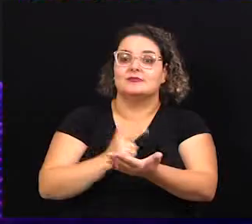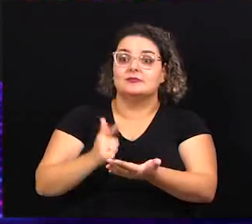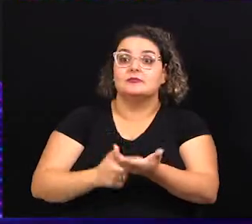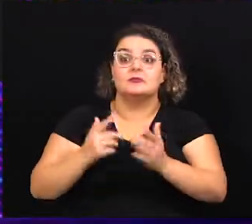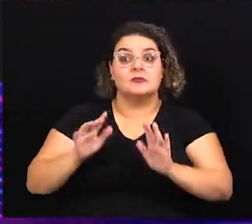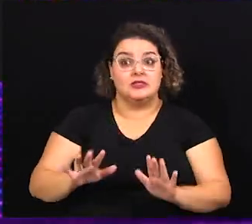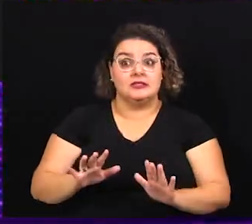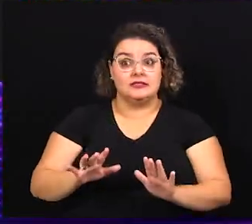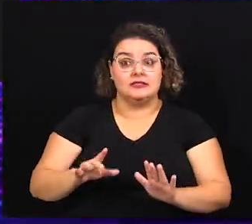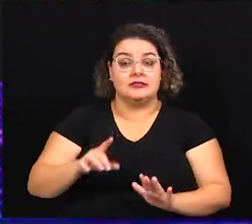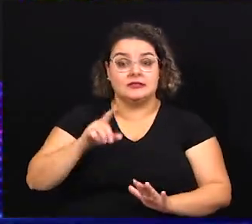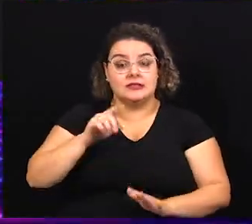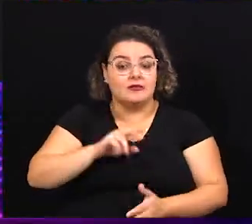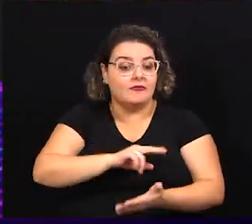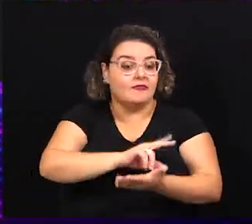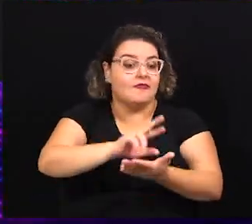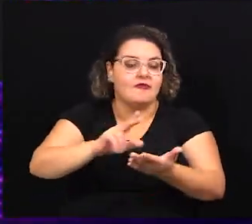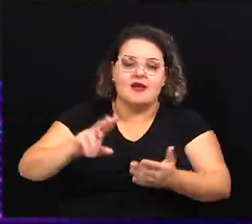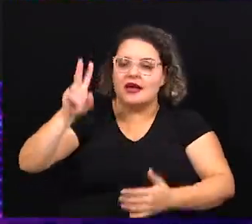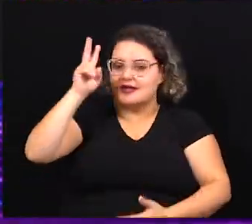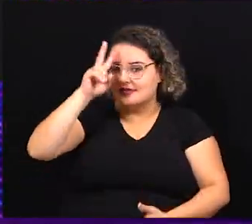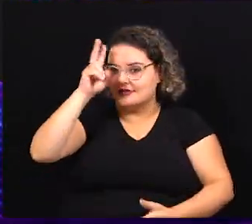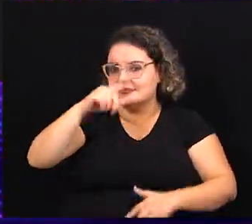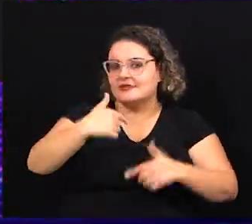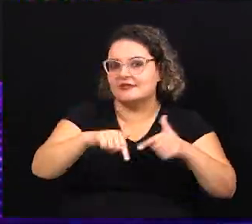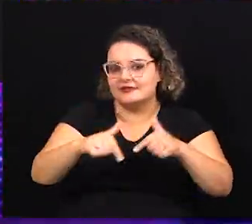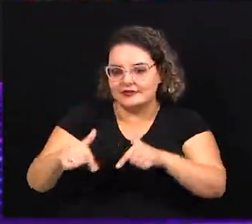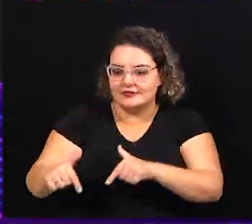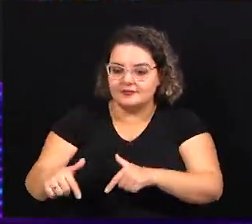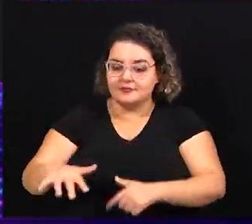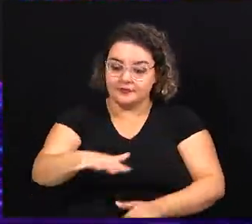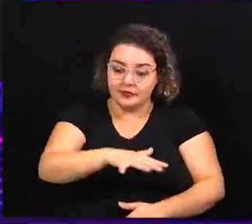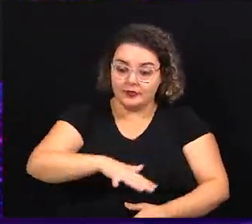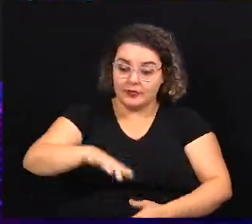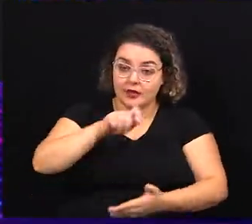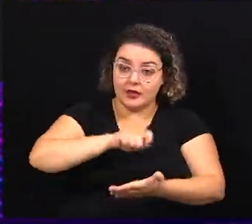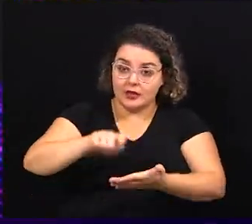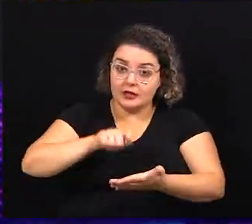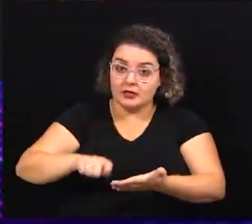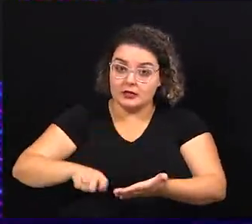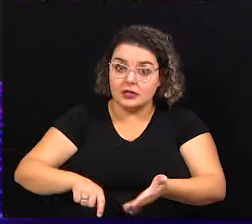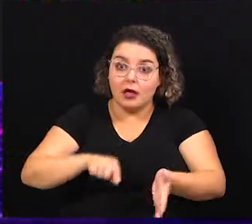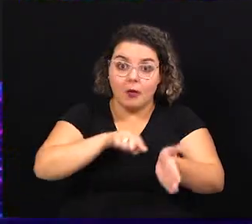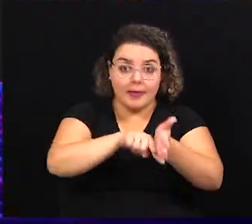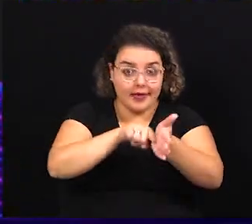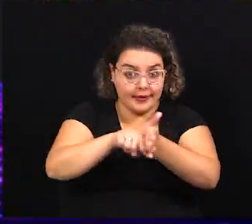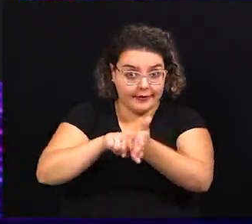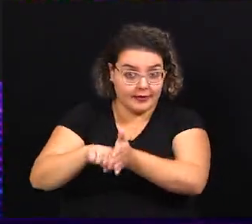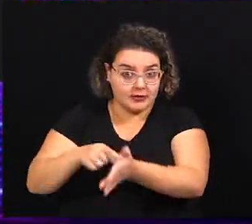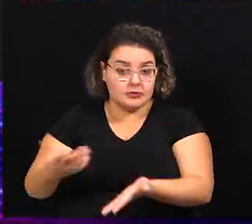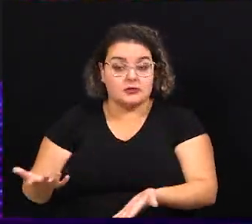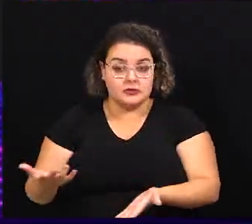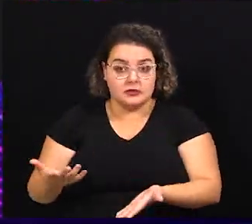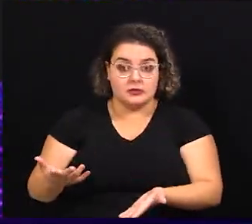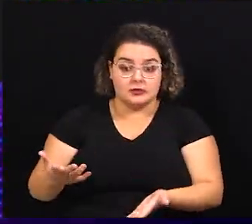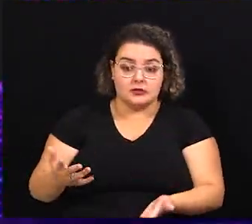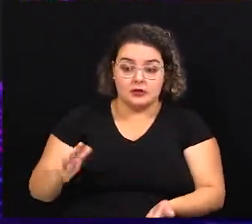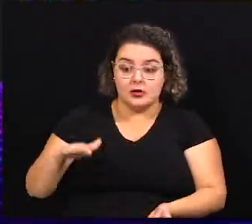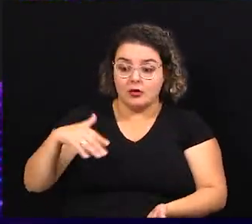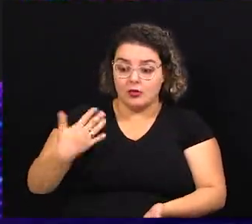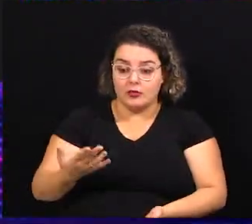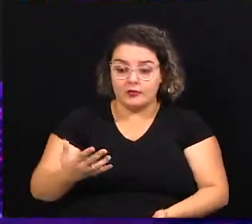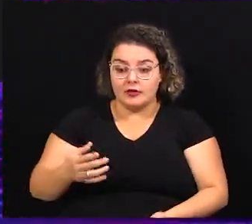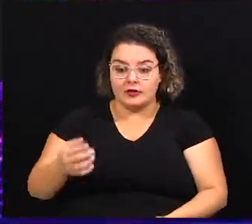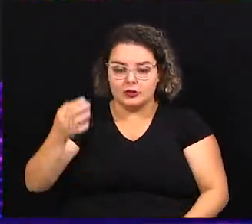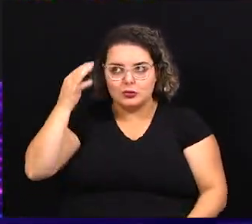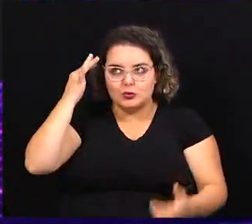perfeita. No entanto, eu tenho muitas e muitas outras histórias a serem trabalhadas. E o gênero que eu escrevo tem muita pesquisa. Mesmo quando